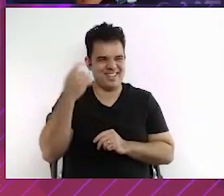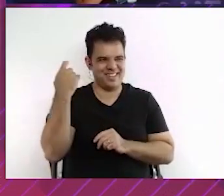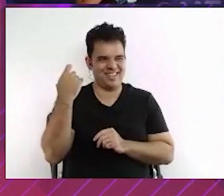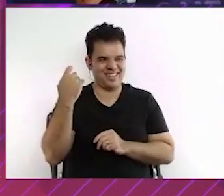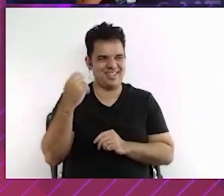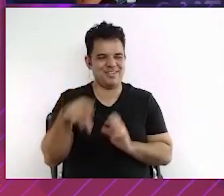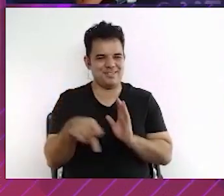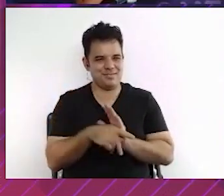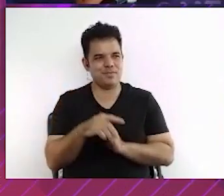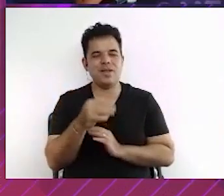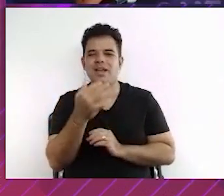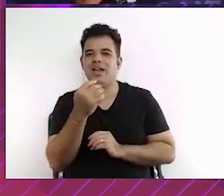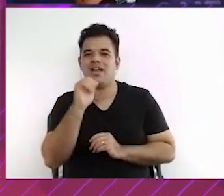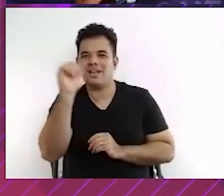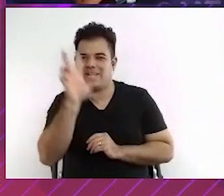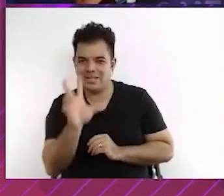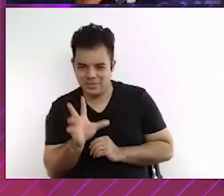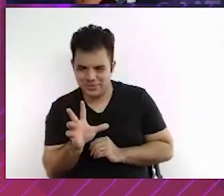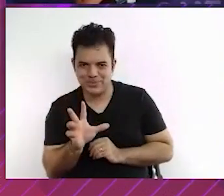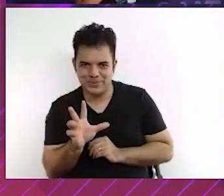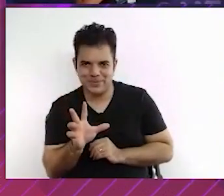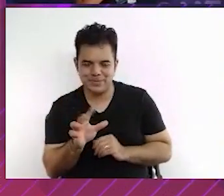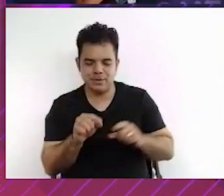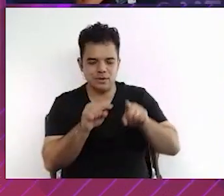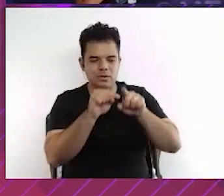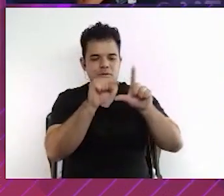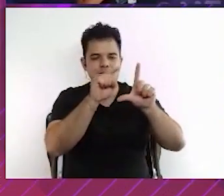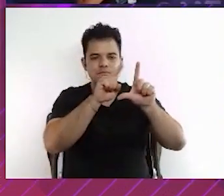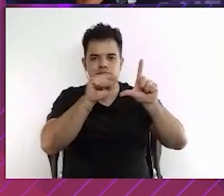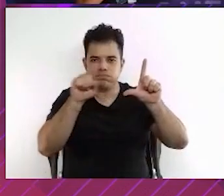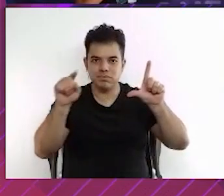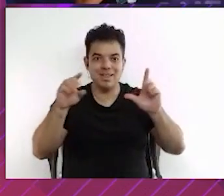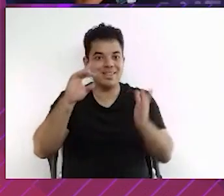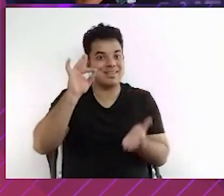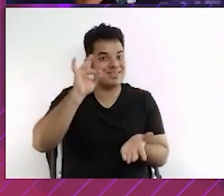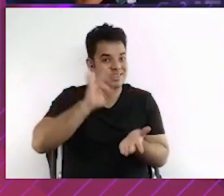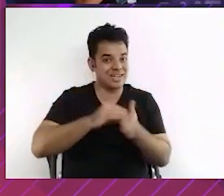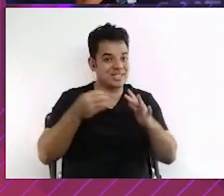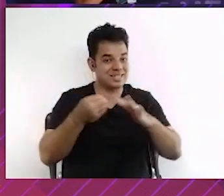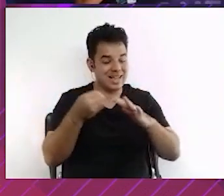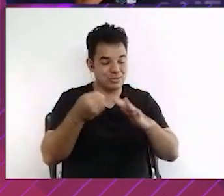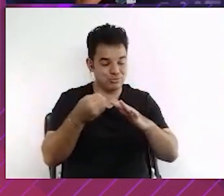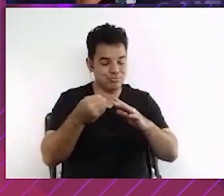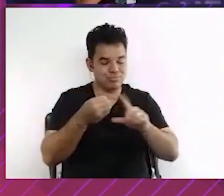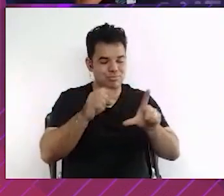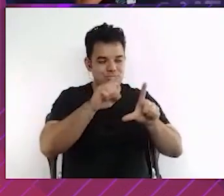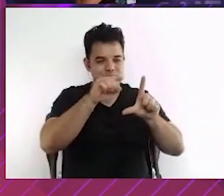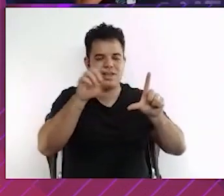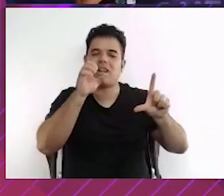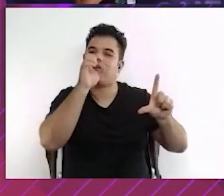cor azul e os dados reais em cor laranja. A sombra é o intervalo de confiança do